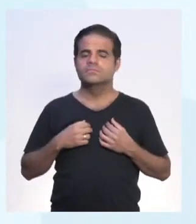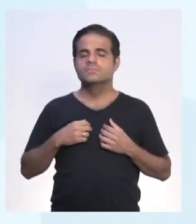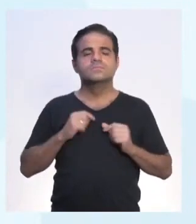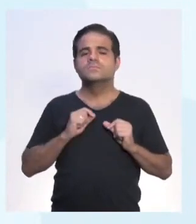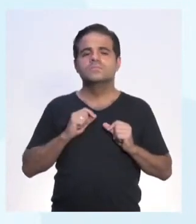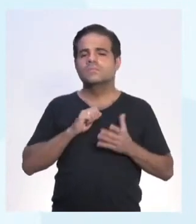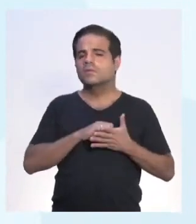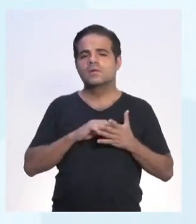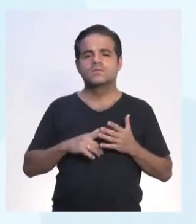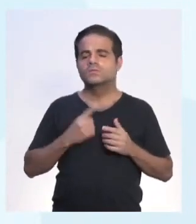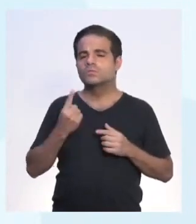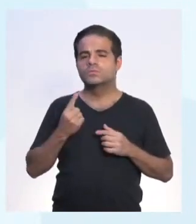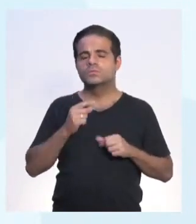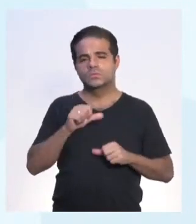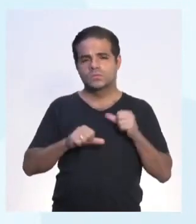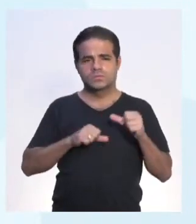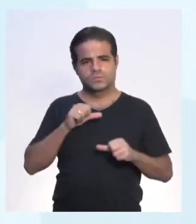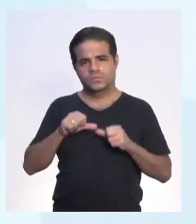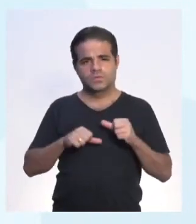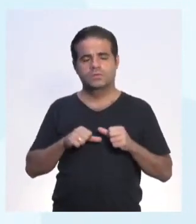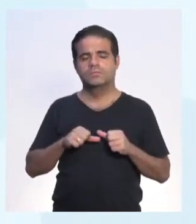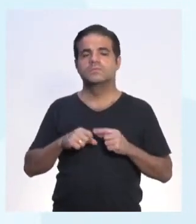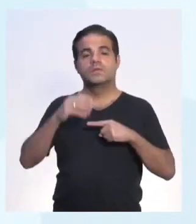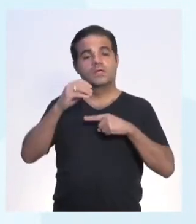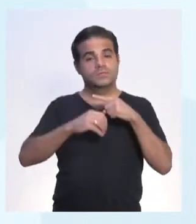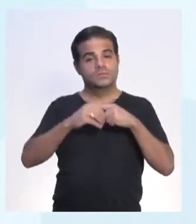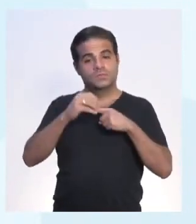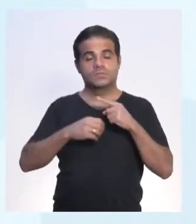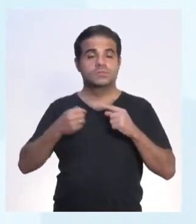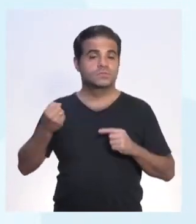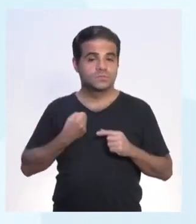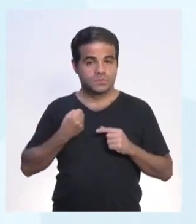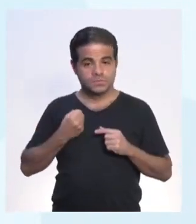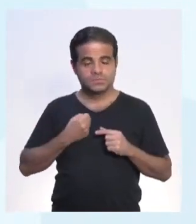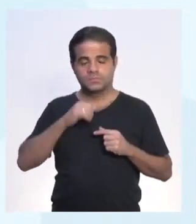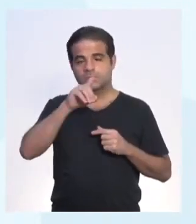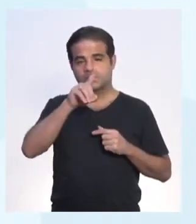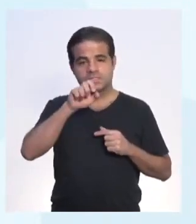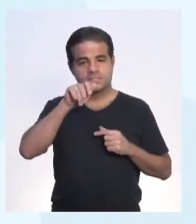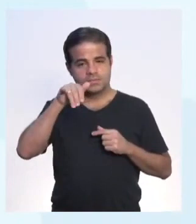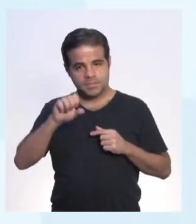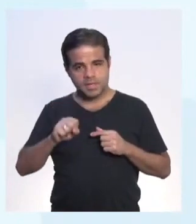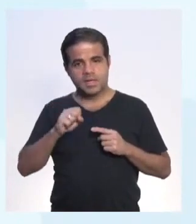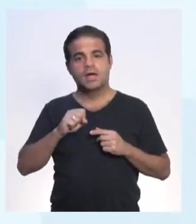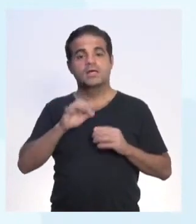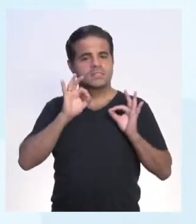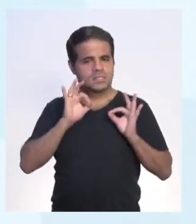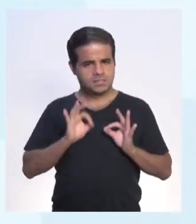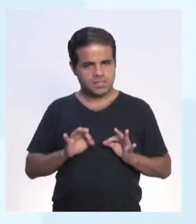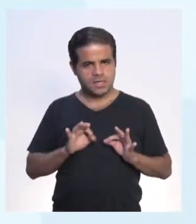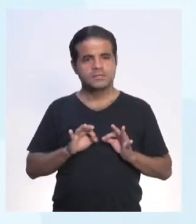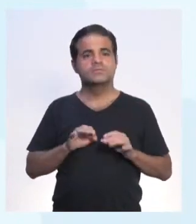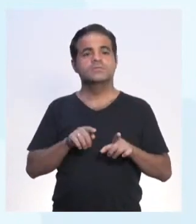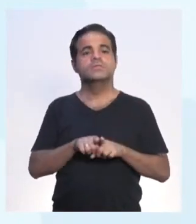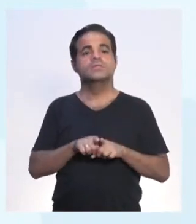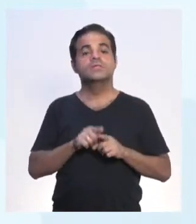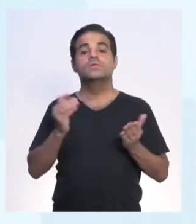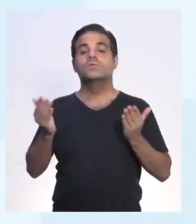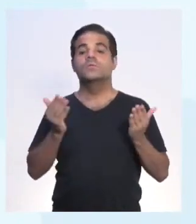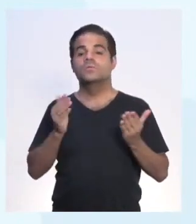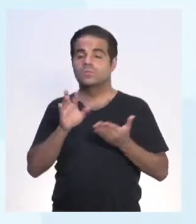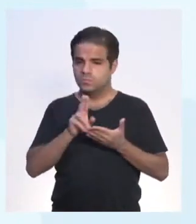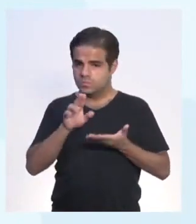Atividade 1, pessoal. Transforme as frações em números decimais exatos.